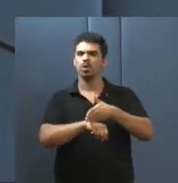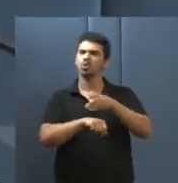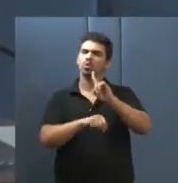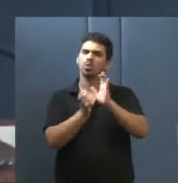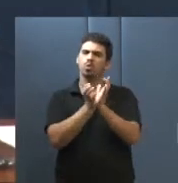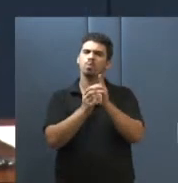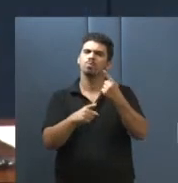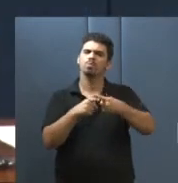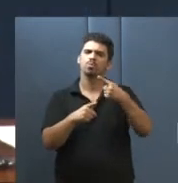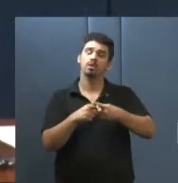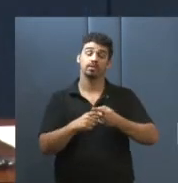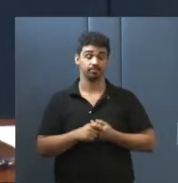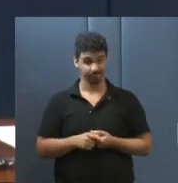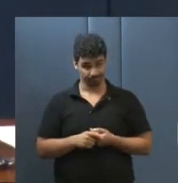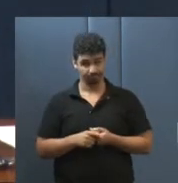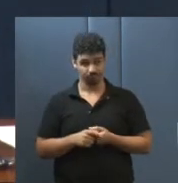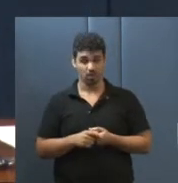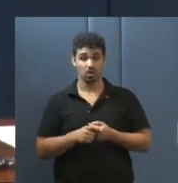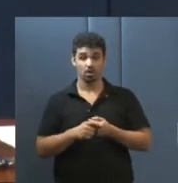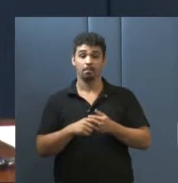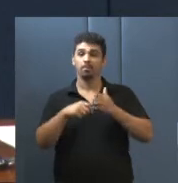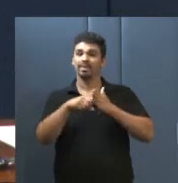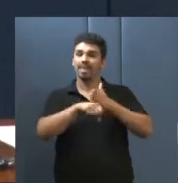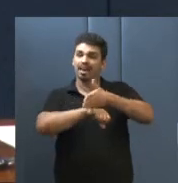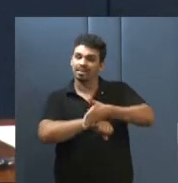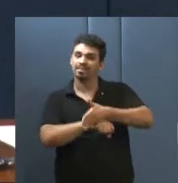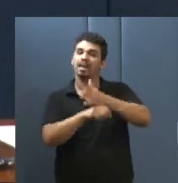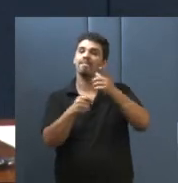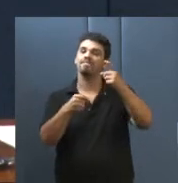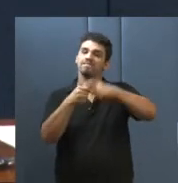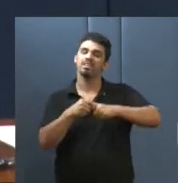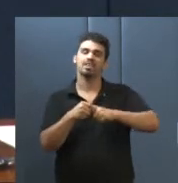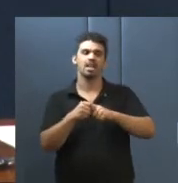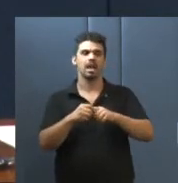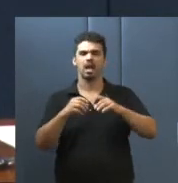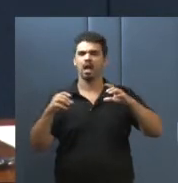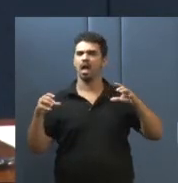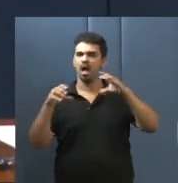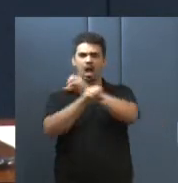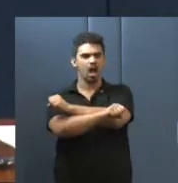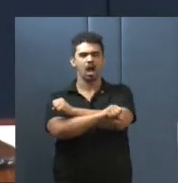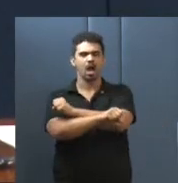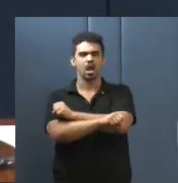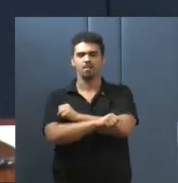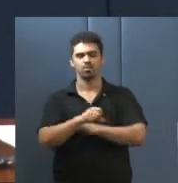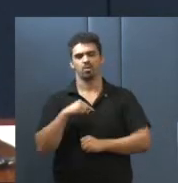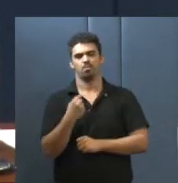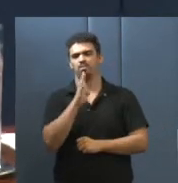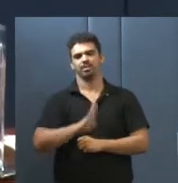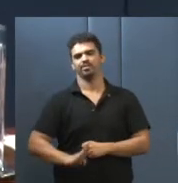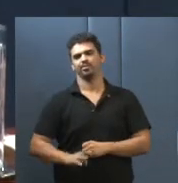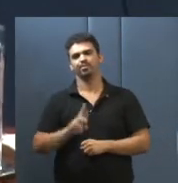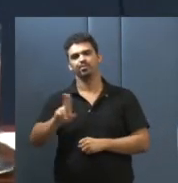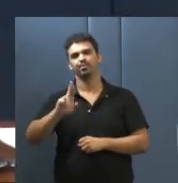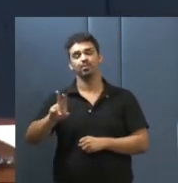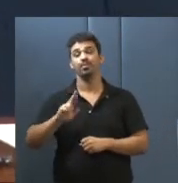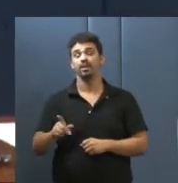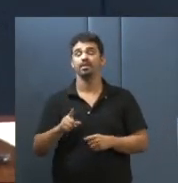essa resistência. O processo de acessão ao clube não foi um processo rápido nem para nós. Vocês veem que nós